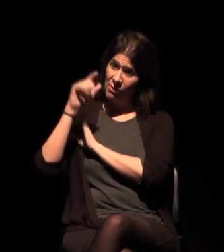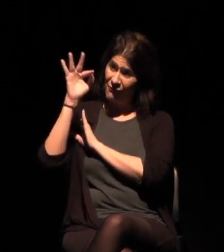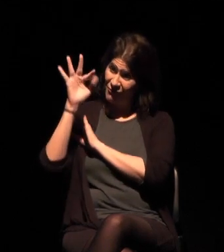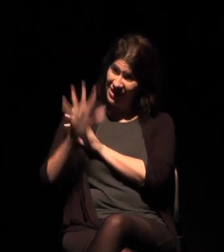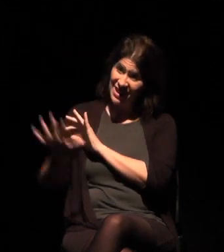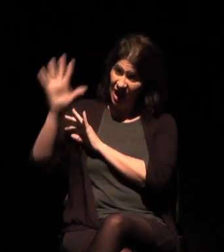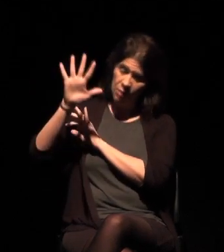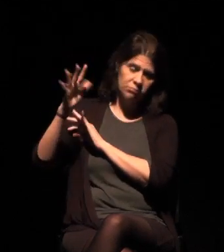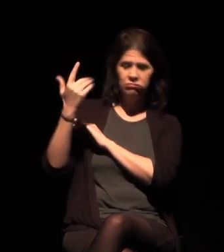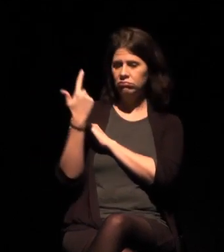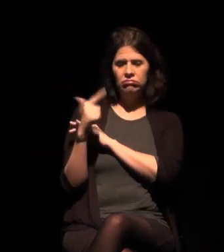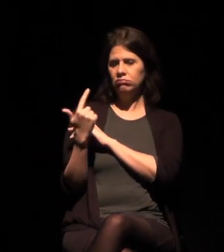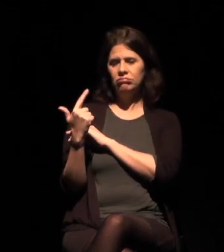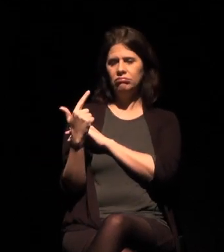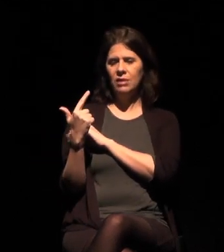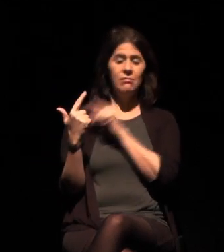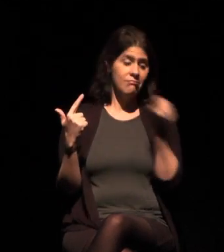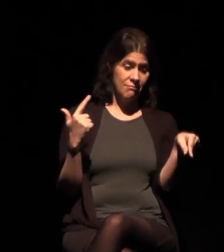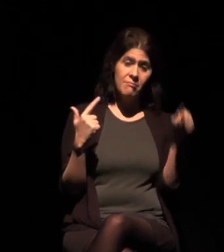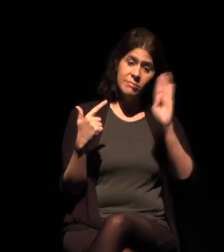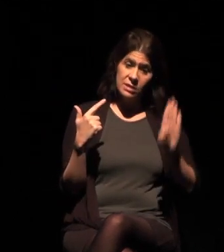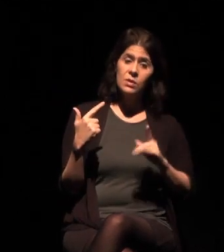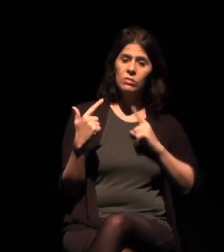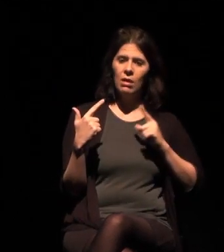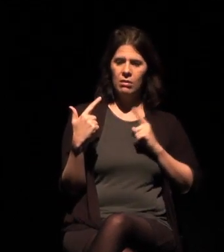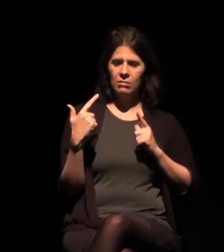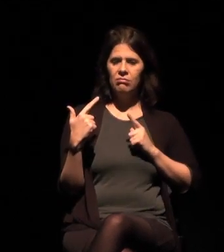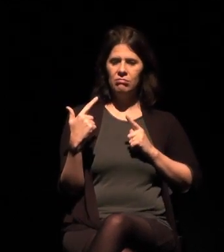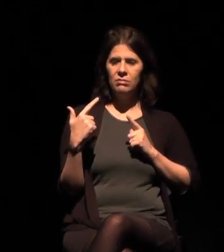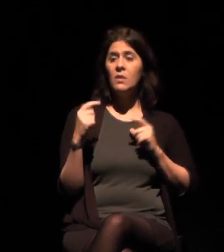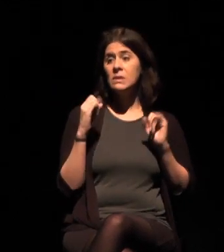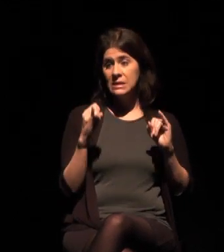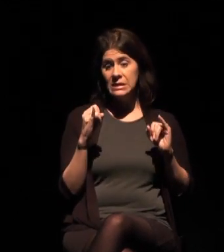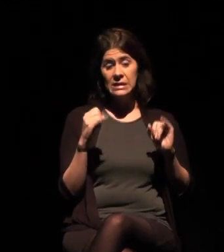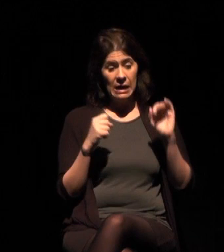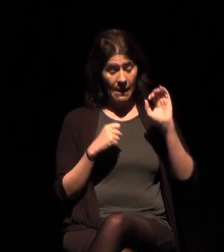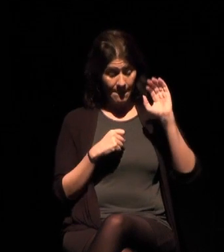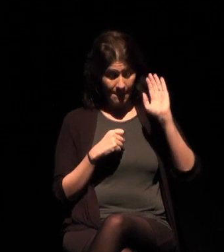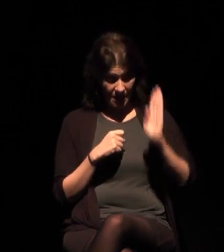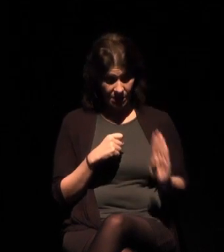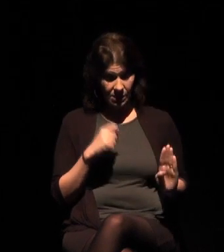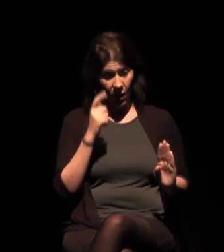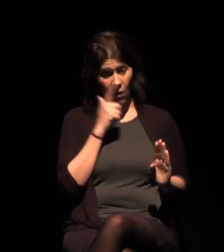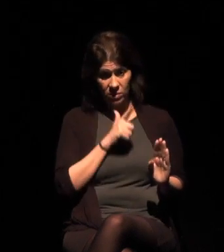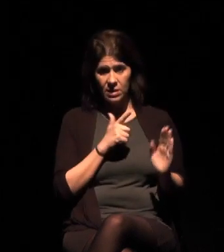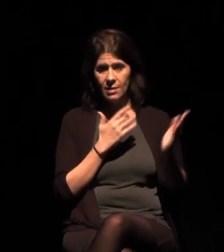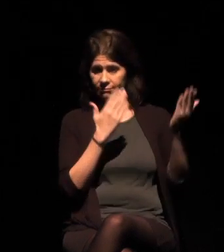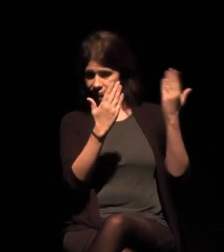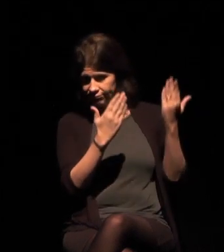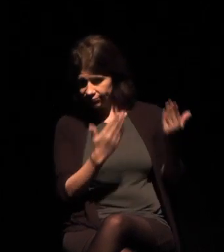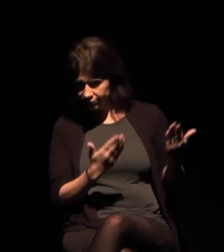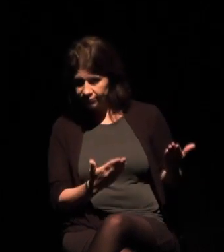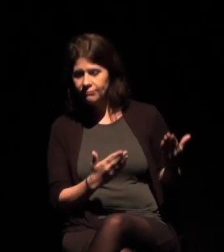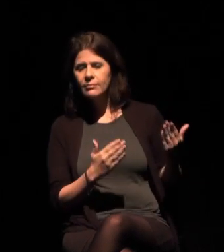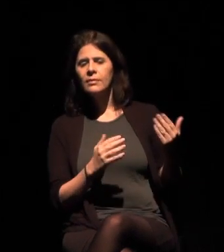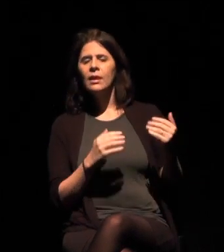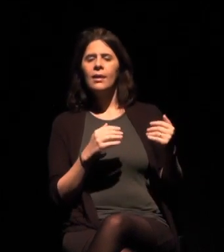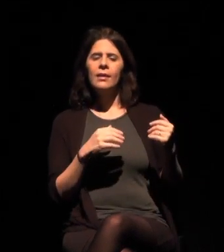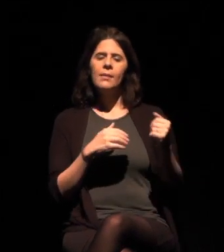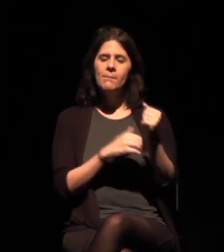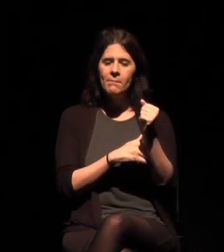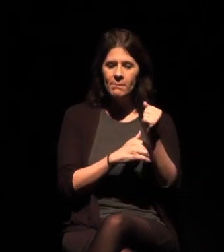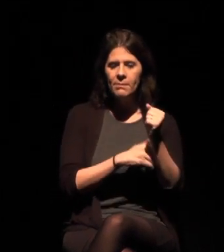realmente consegui é balancear as questões de privacidade é e uso adequado de dados o brasil tem condições